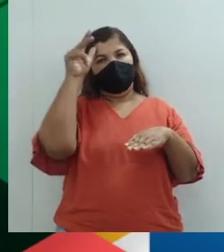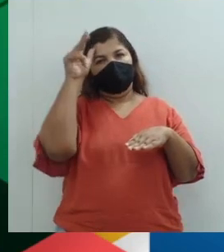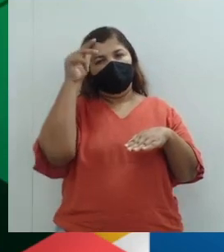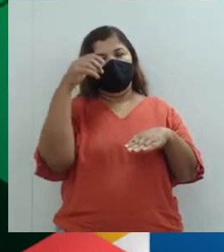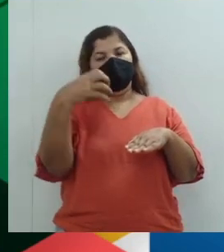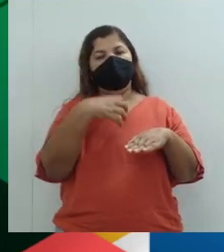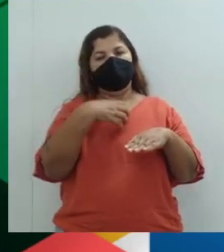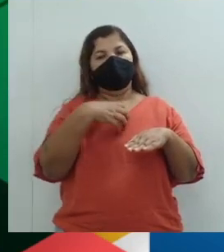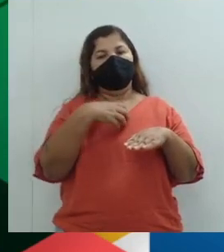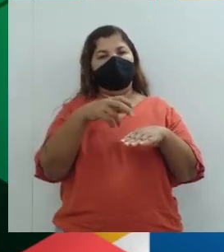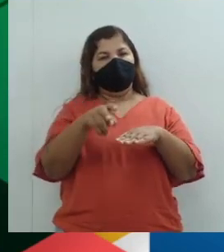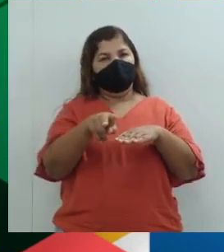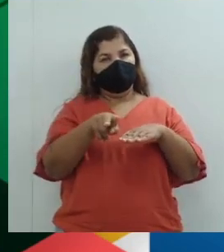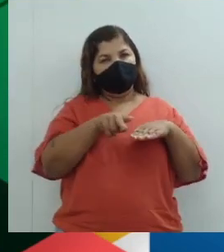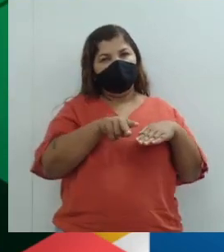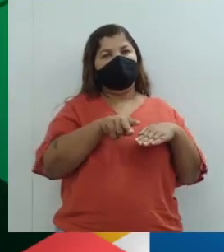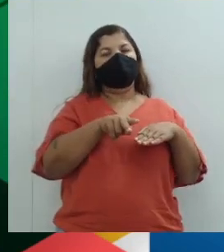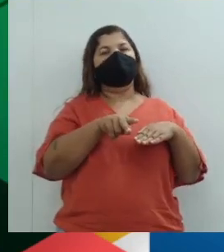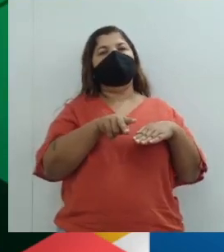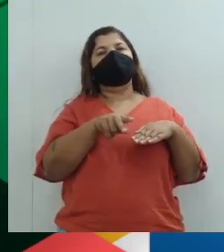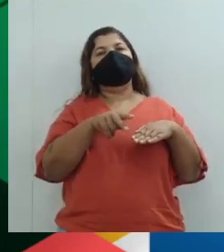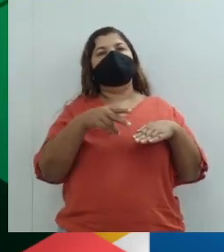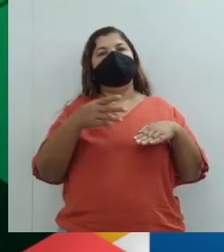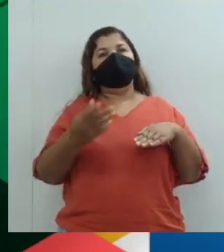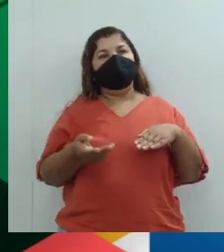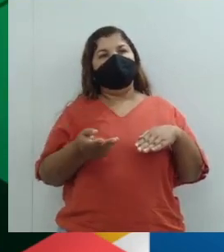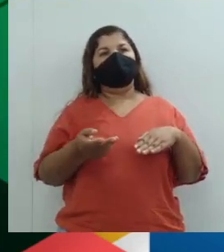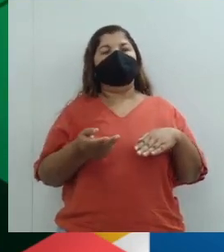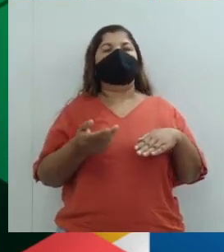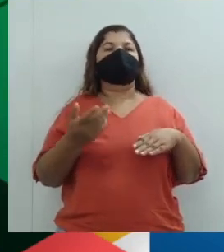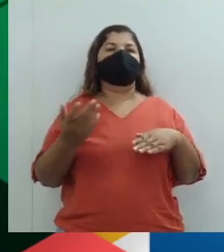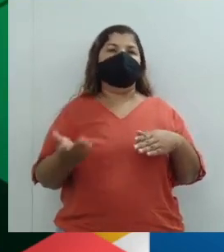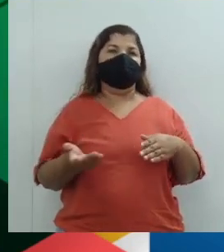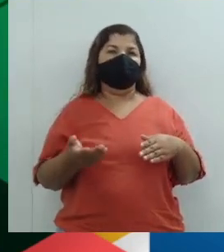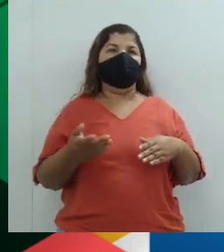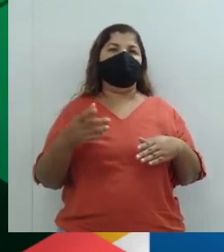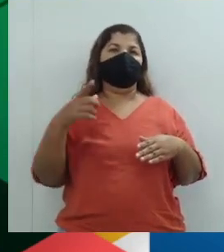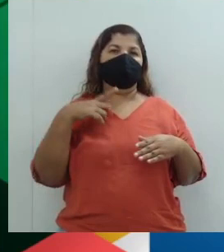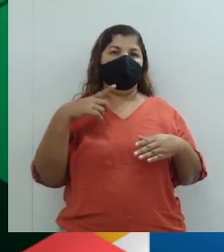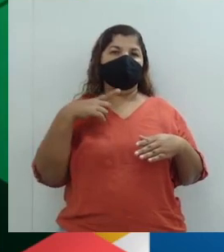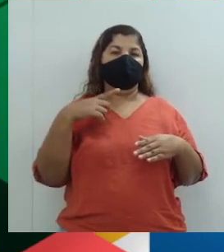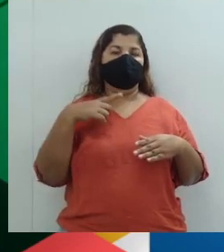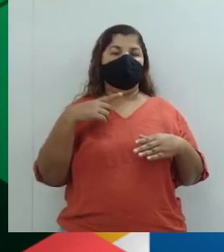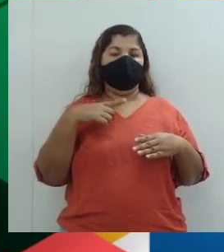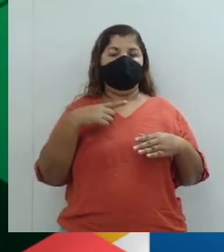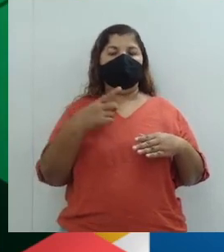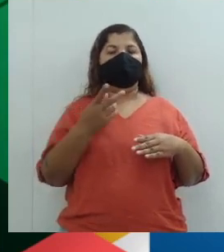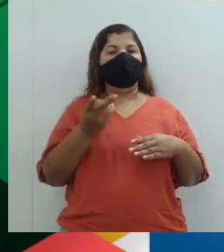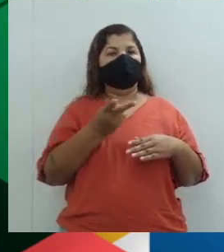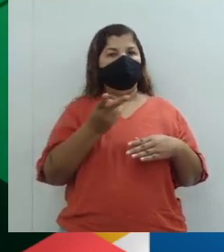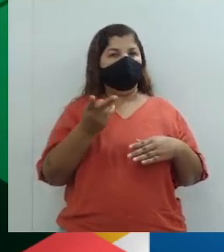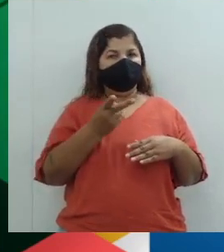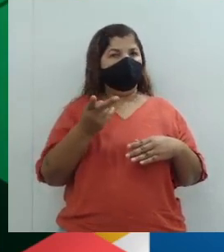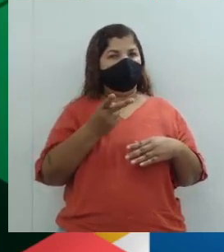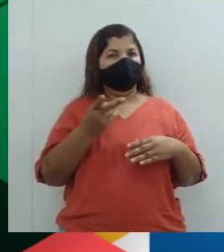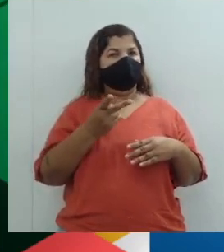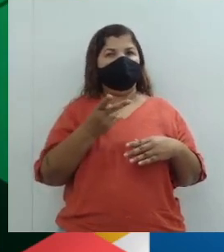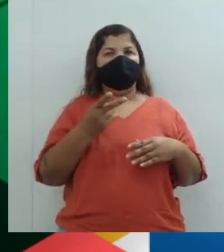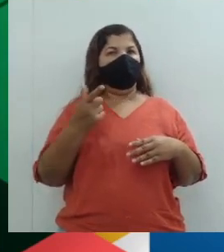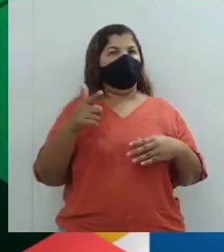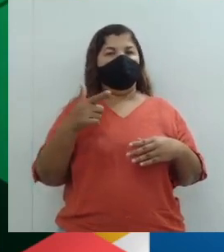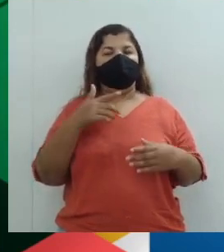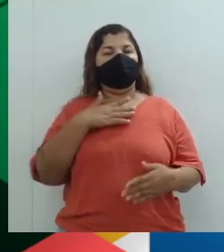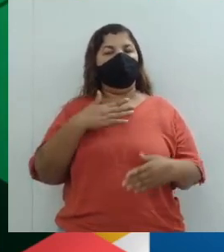né, sendo puxado para trás. Então, esse par de forças ação e reação, elas não atuam no mesmo